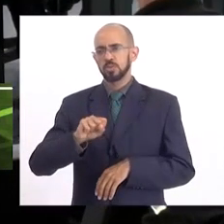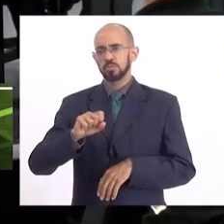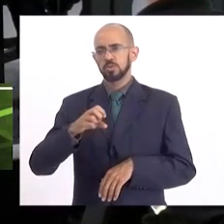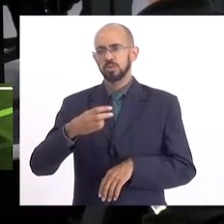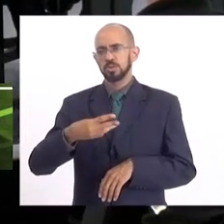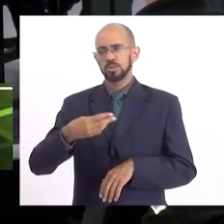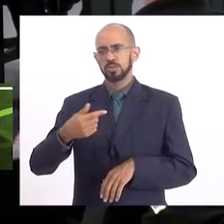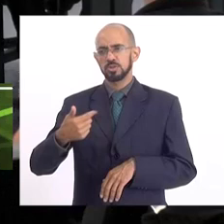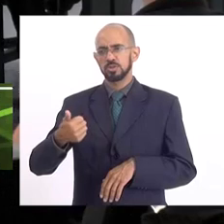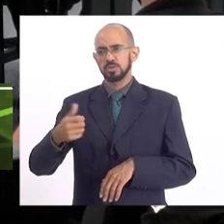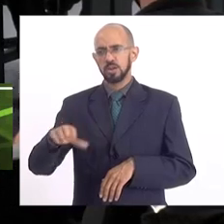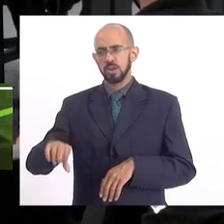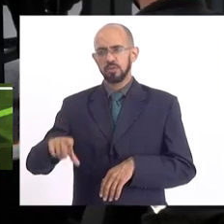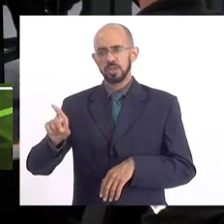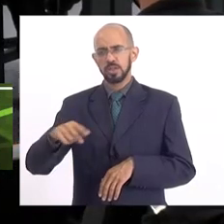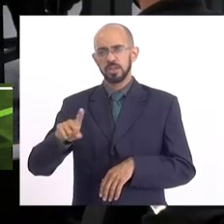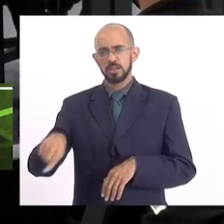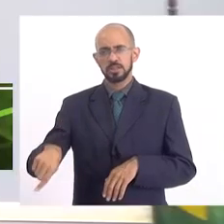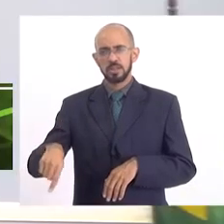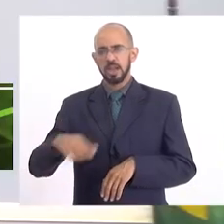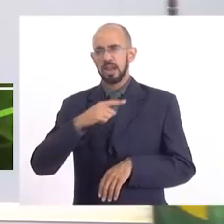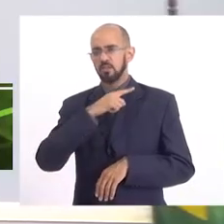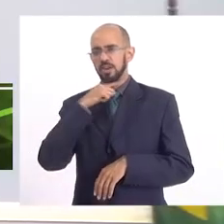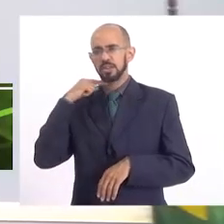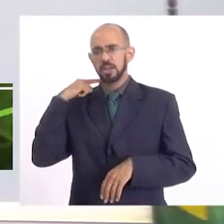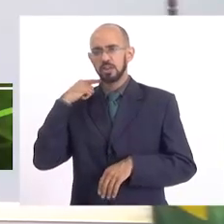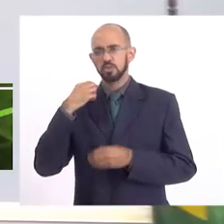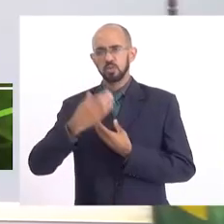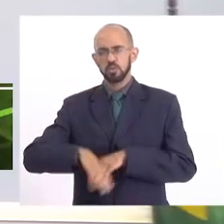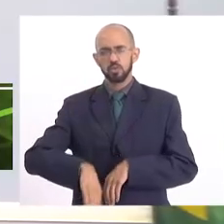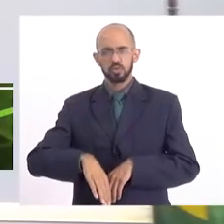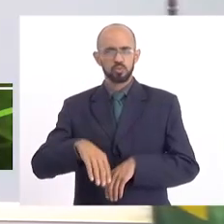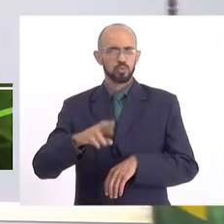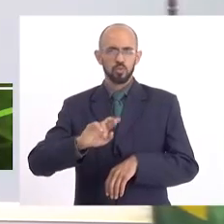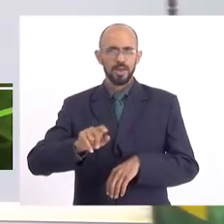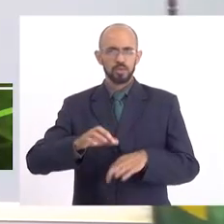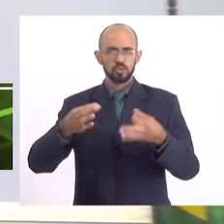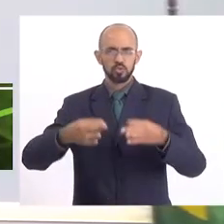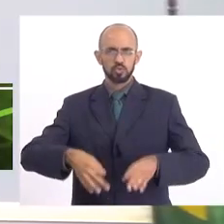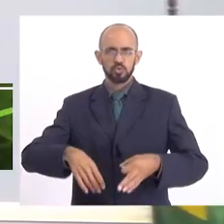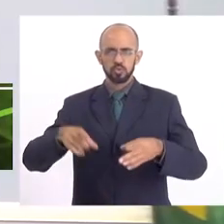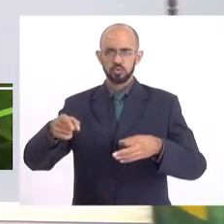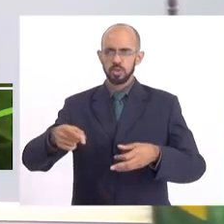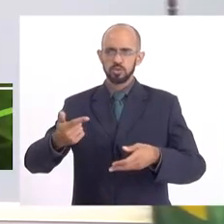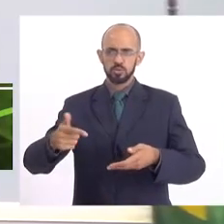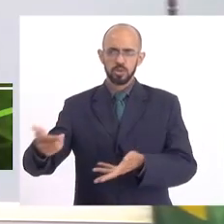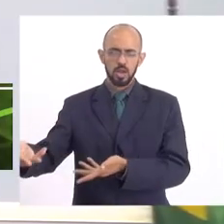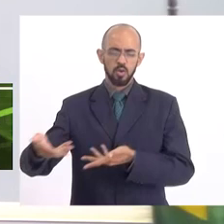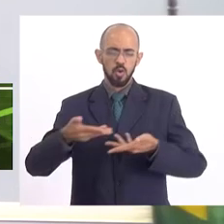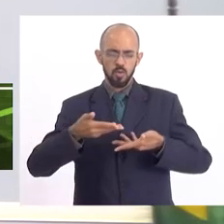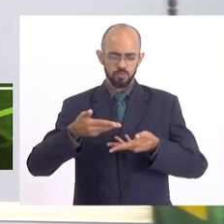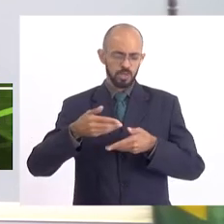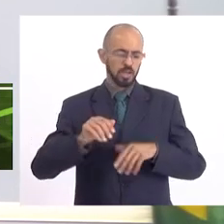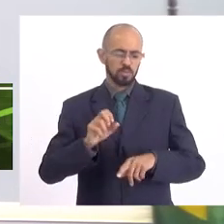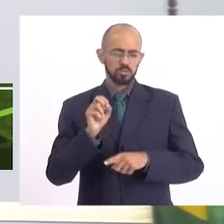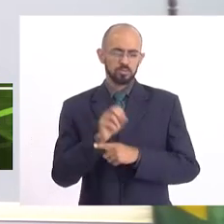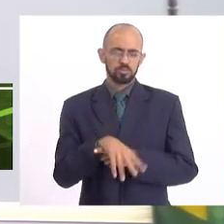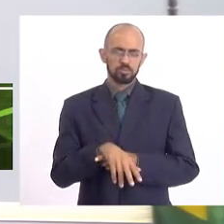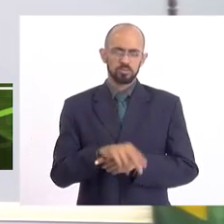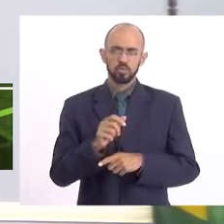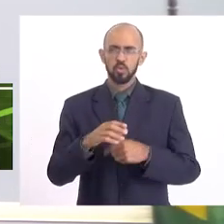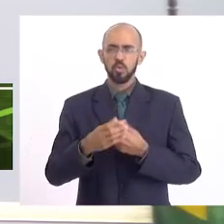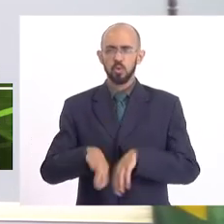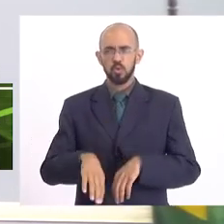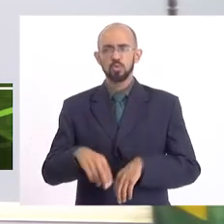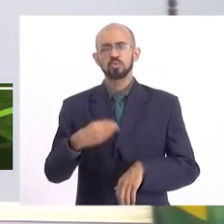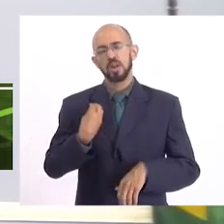suspende a validade dos concursos, porque não é justo aqueles que fizeram foram aprovados e não serem chamados por incompetência do Estado. Certo, ponto. Perfeito. Então, o concurso está